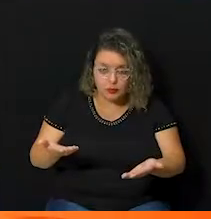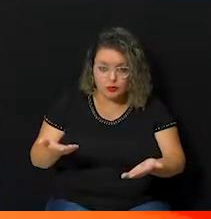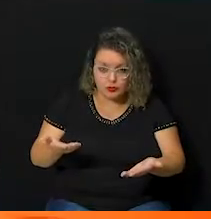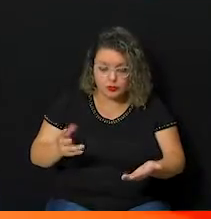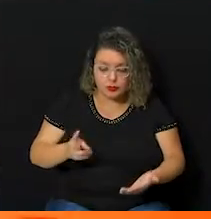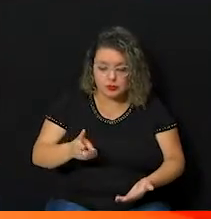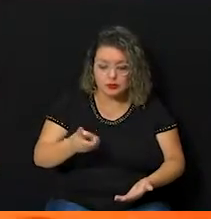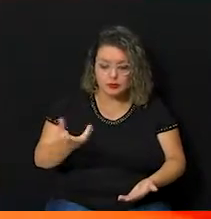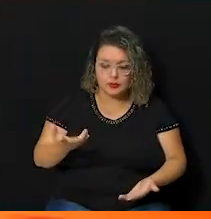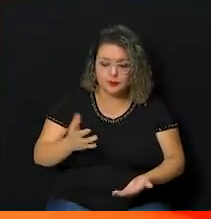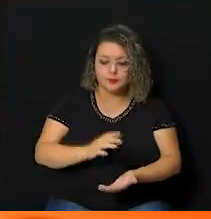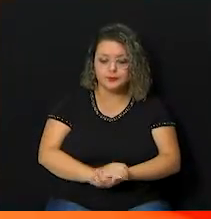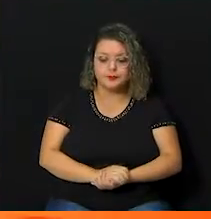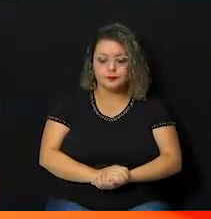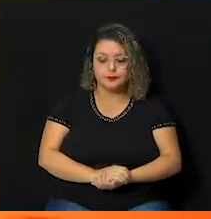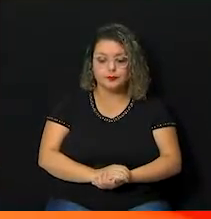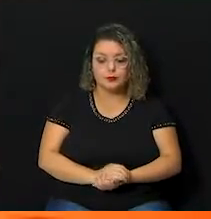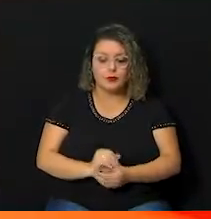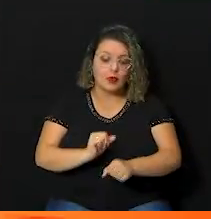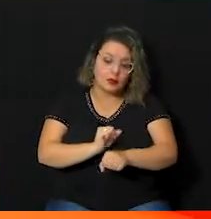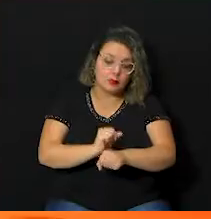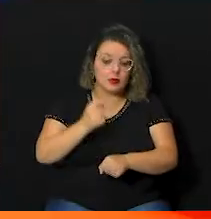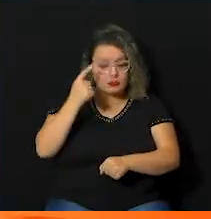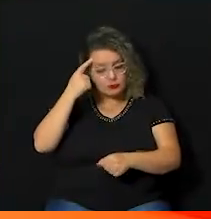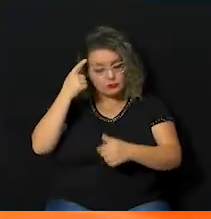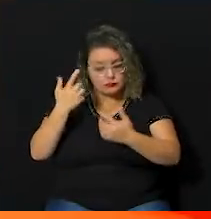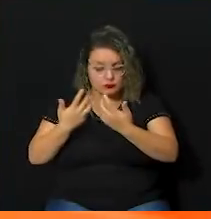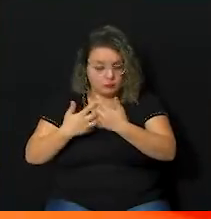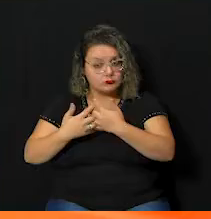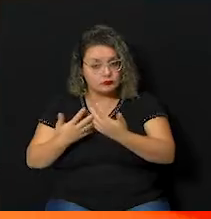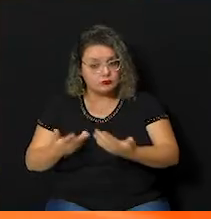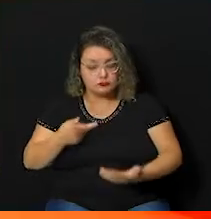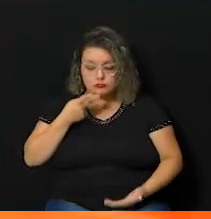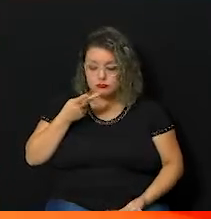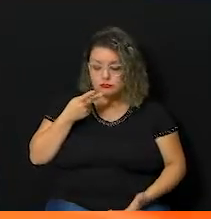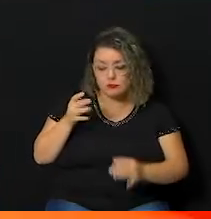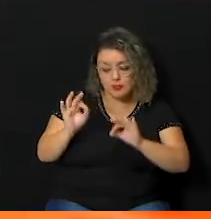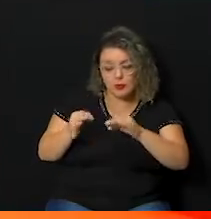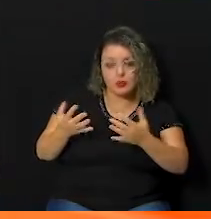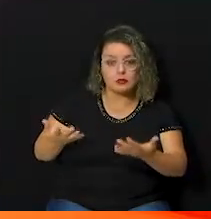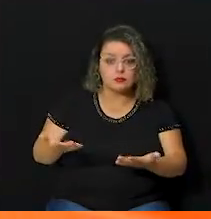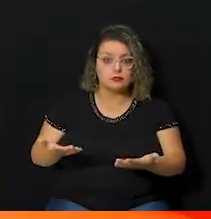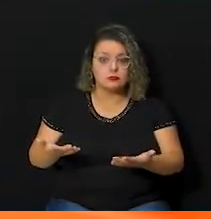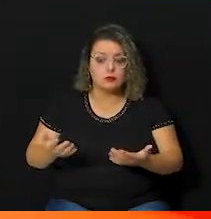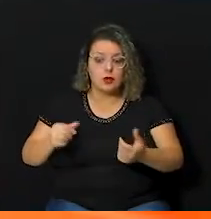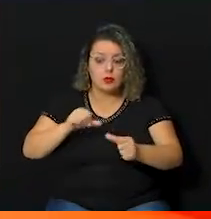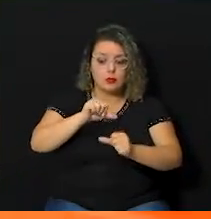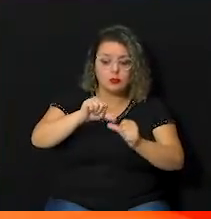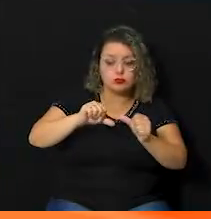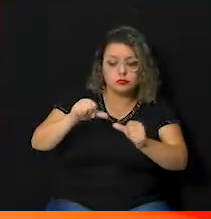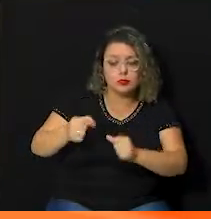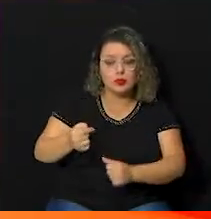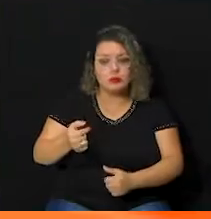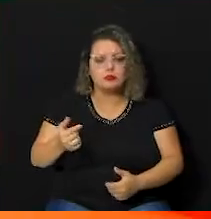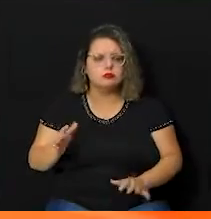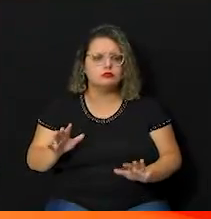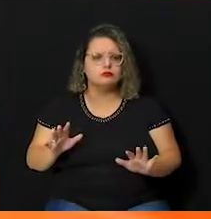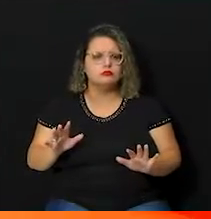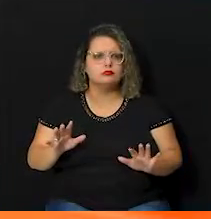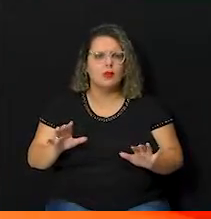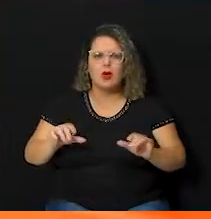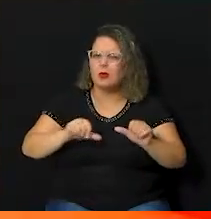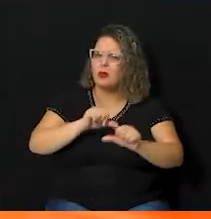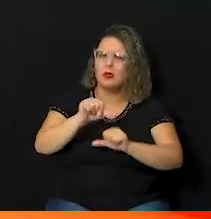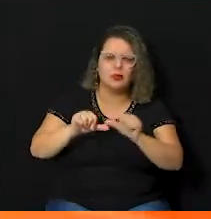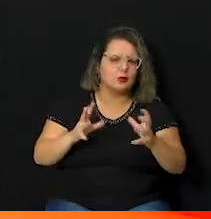né? E a gente para rever. Ou será que quando eu escrevi aquilo eu estava certo, eu estava correto? Será que eu vou precisar mudar? E no final das contas eu falei, não,